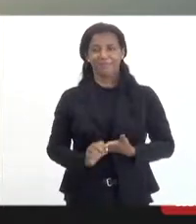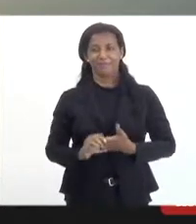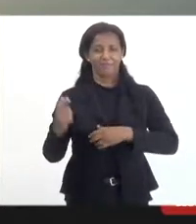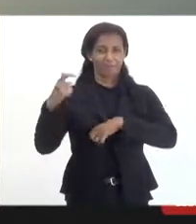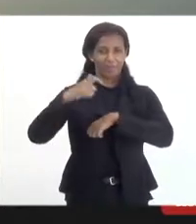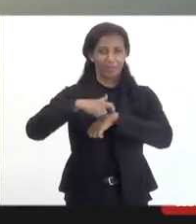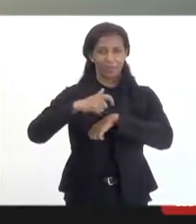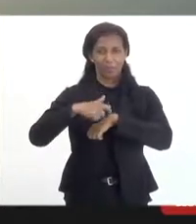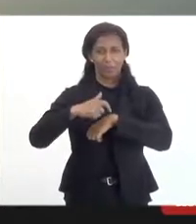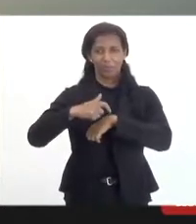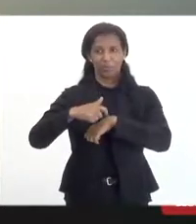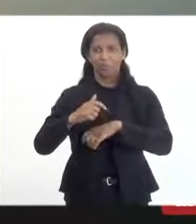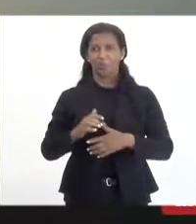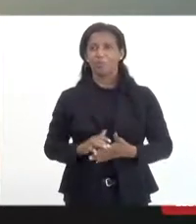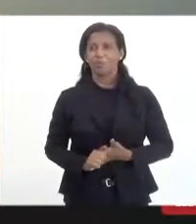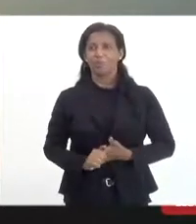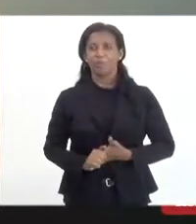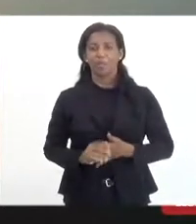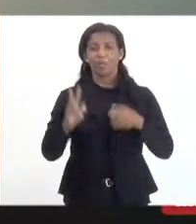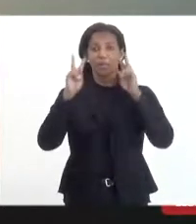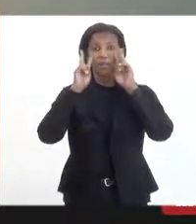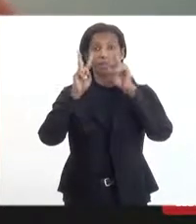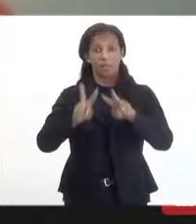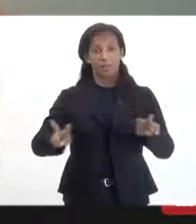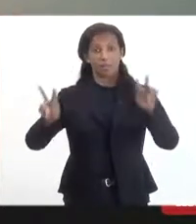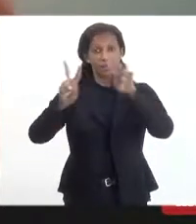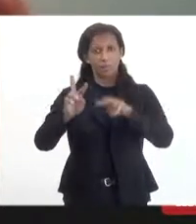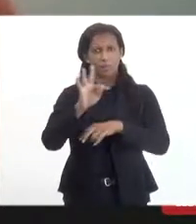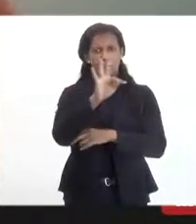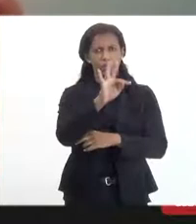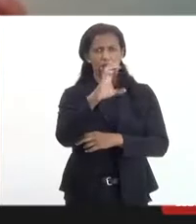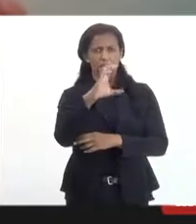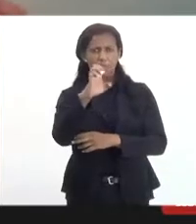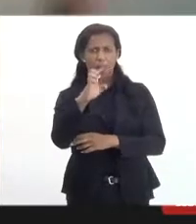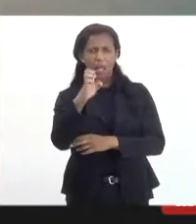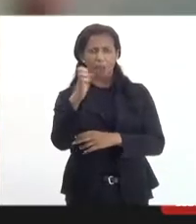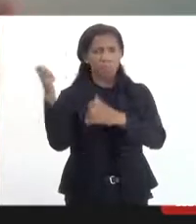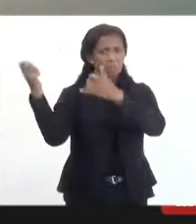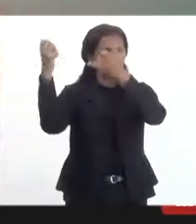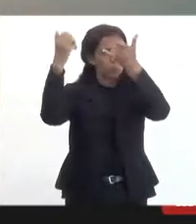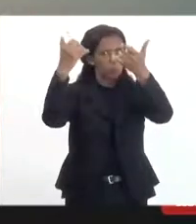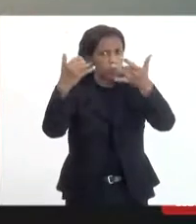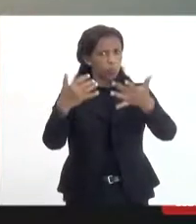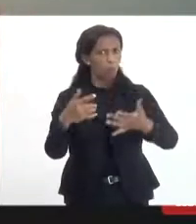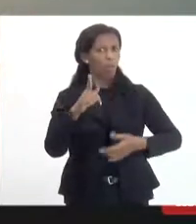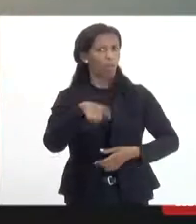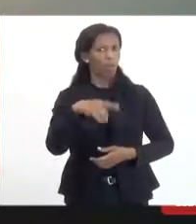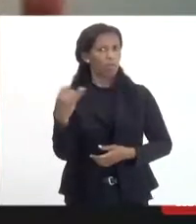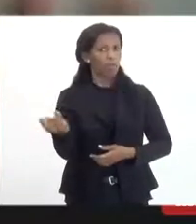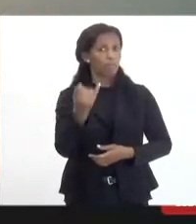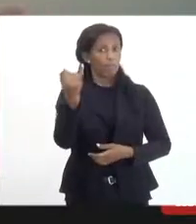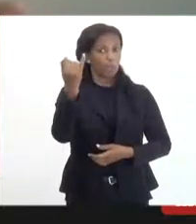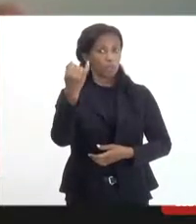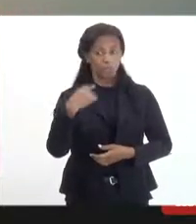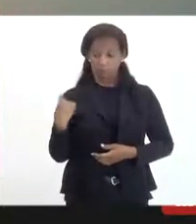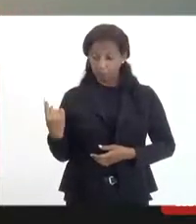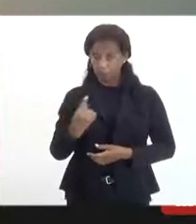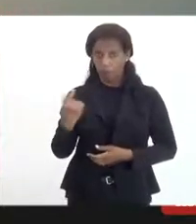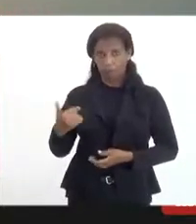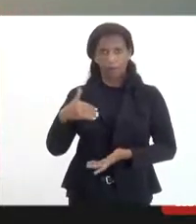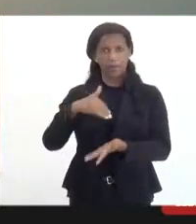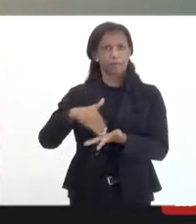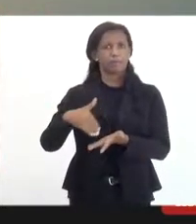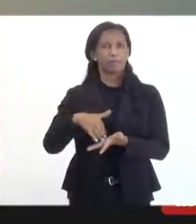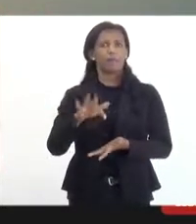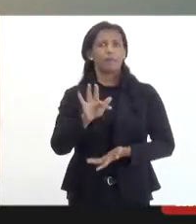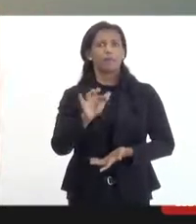momento, essa visão que o TCE deu para a gente é muito importante. Eu digo assim para a gente, inclusive, a Secretaria de Fazenda, porque